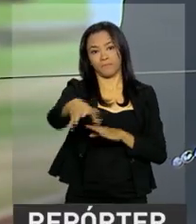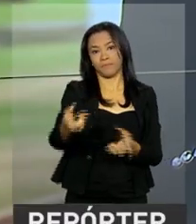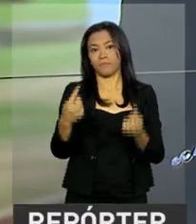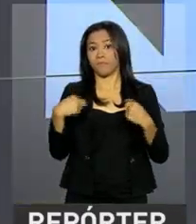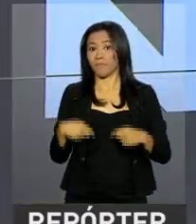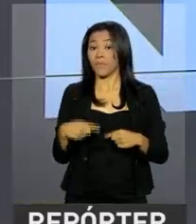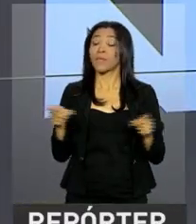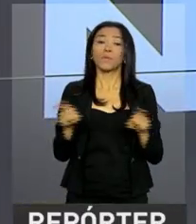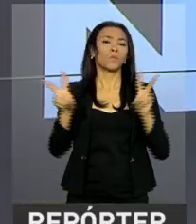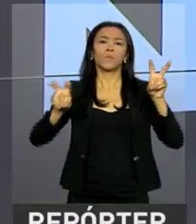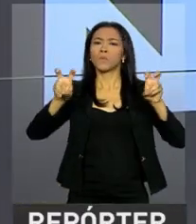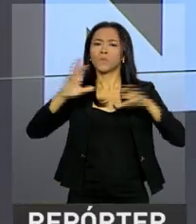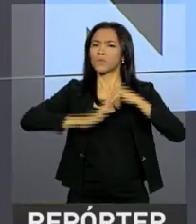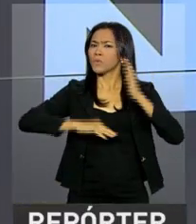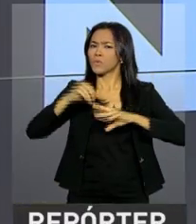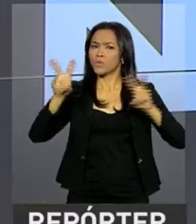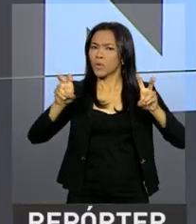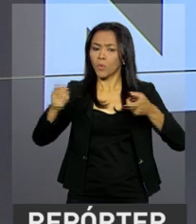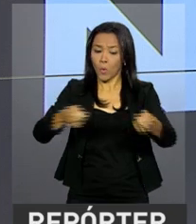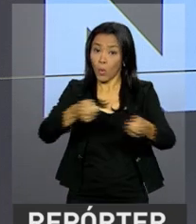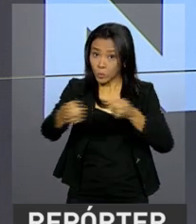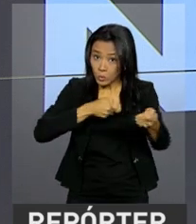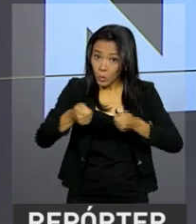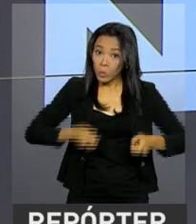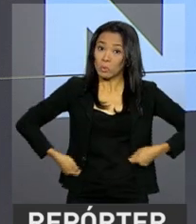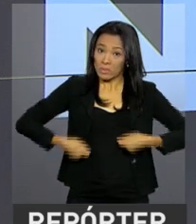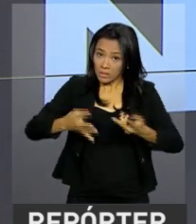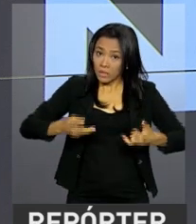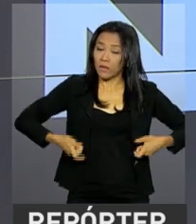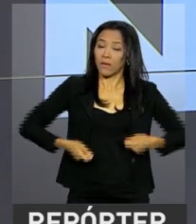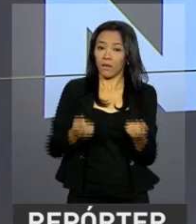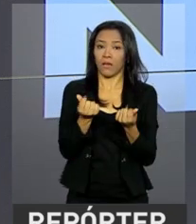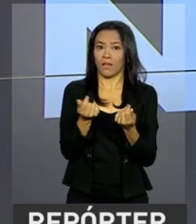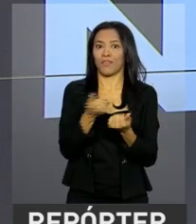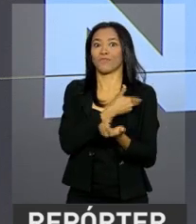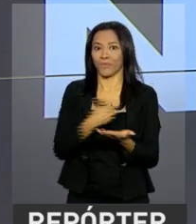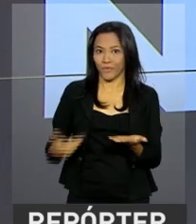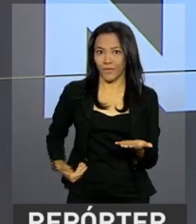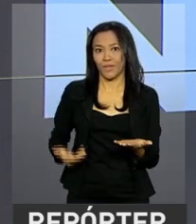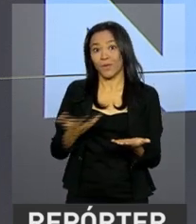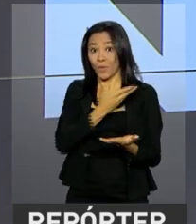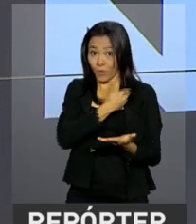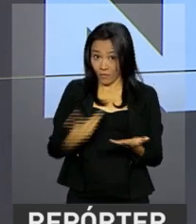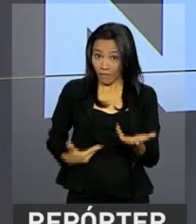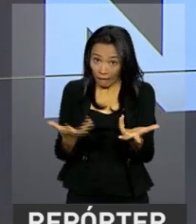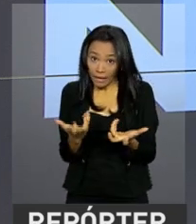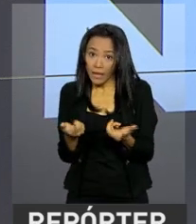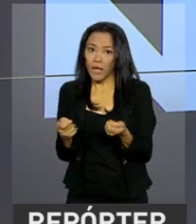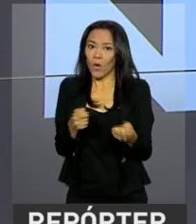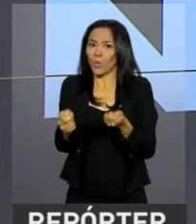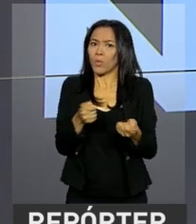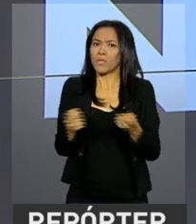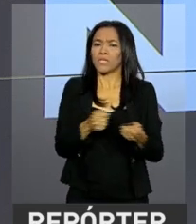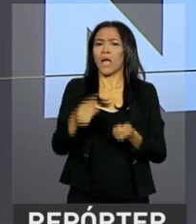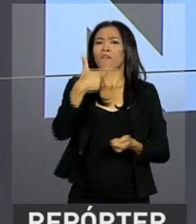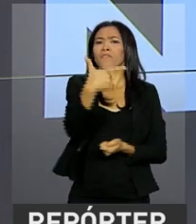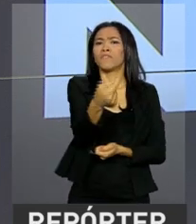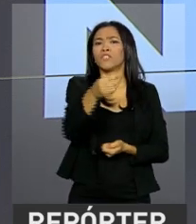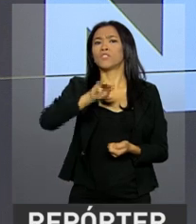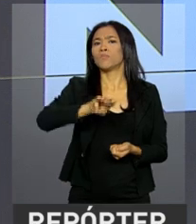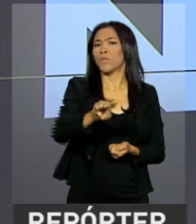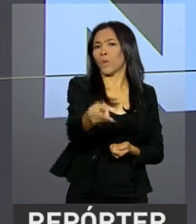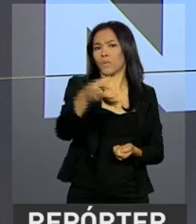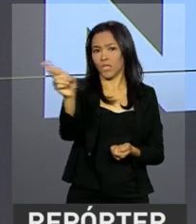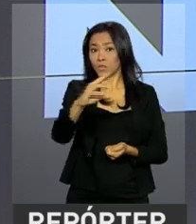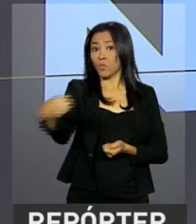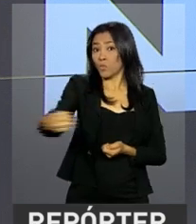E ainda sobre o controle dos gastos públicos, o governo espera economizar 20 milhões de reais por ano com um novo modelo